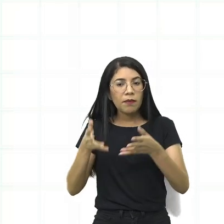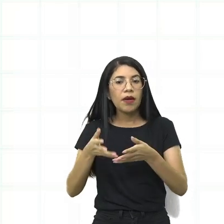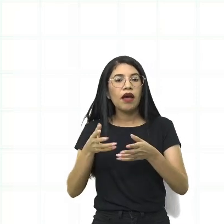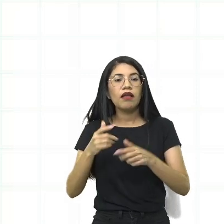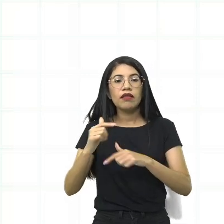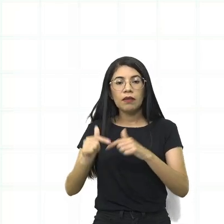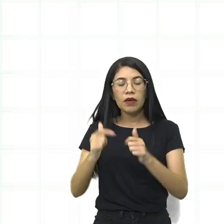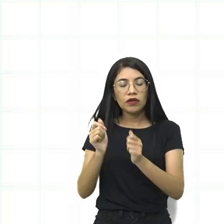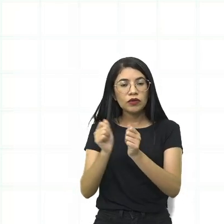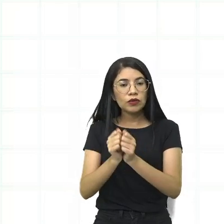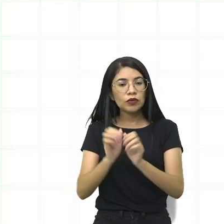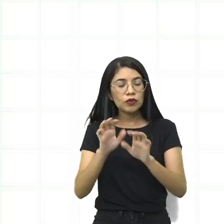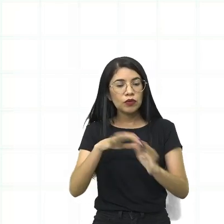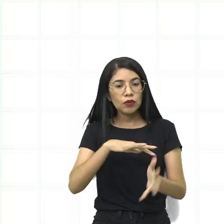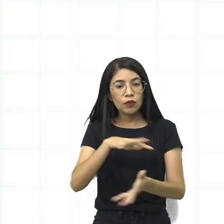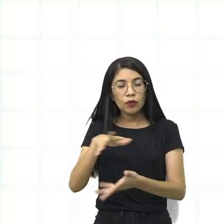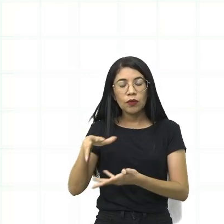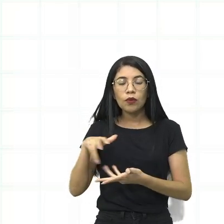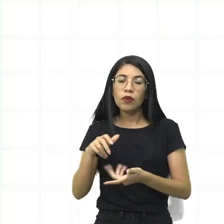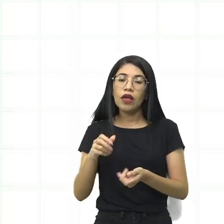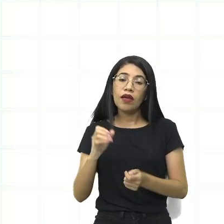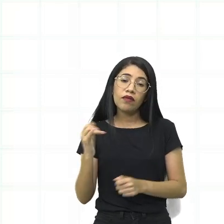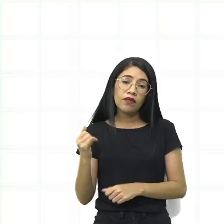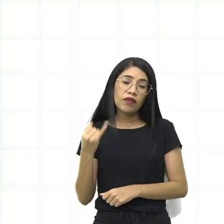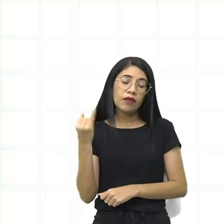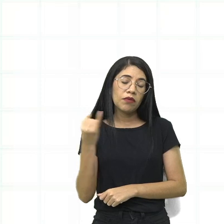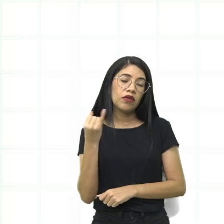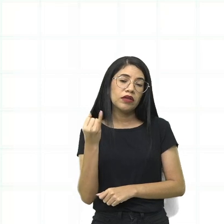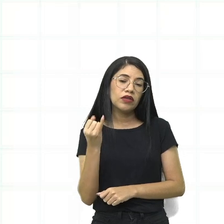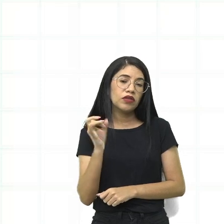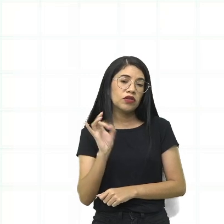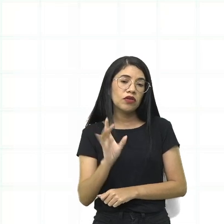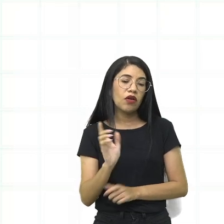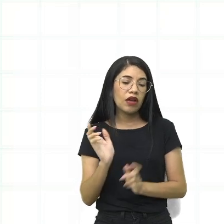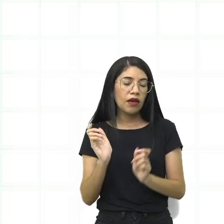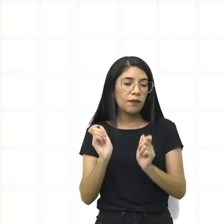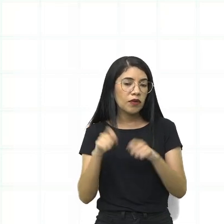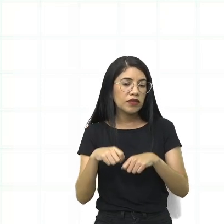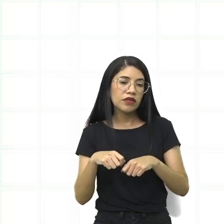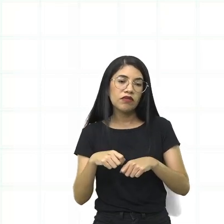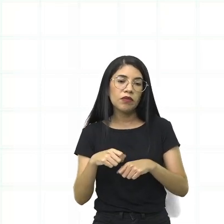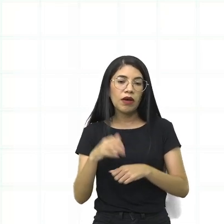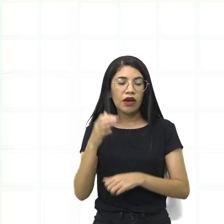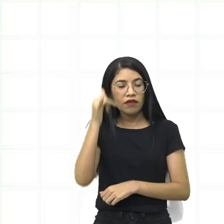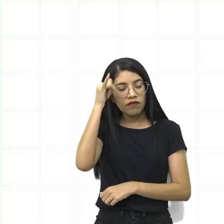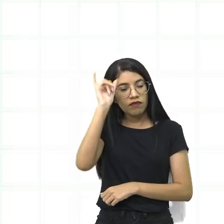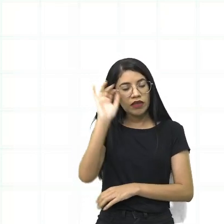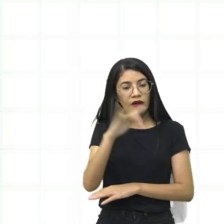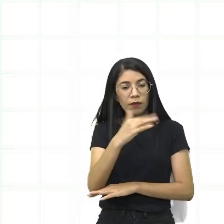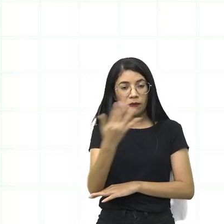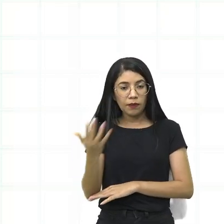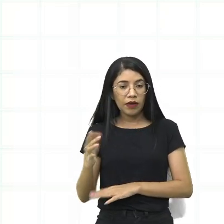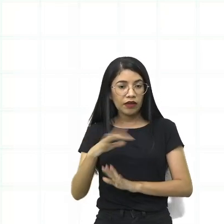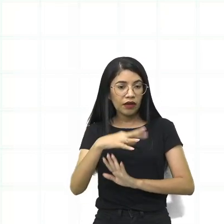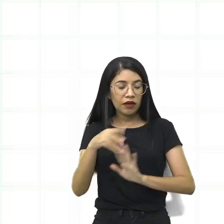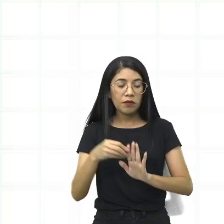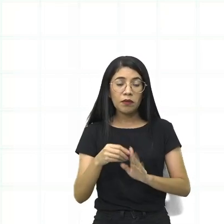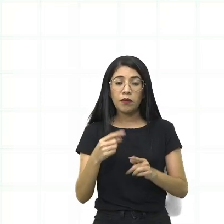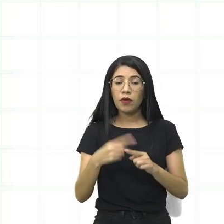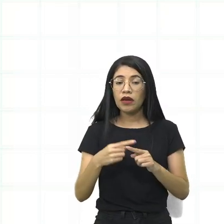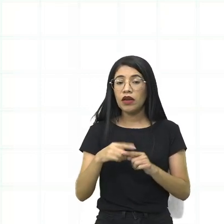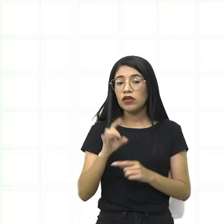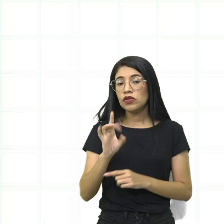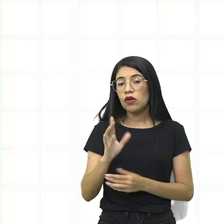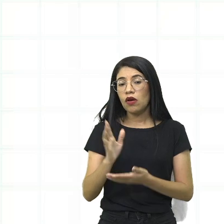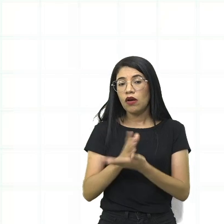internacional serão eficazes para conter o desmatamento da Amazônia. Né? Então aqui isso é só uma opinião de